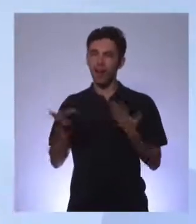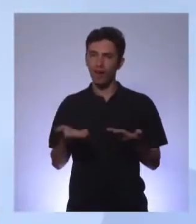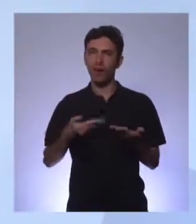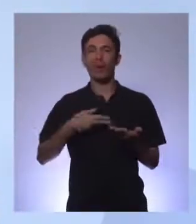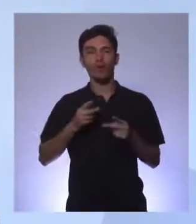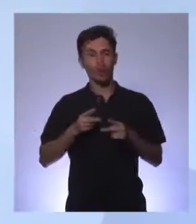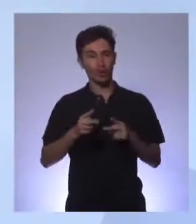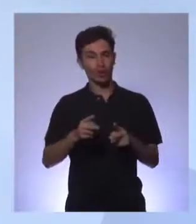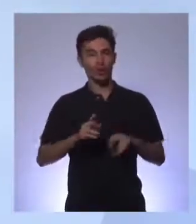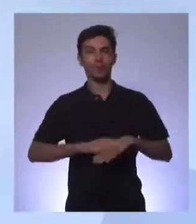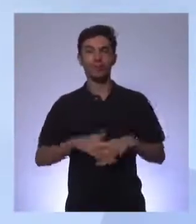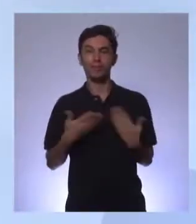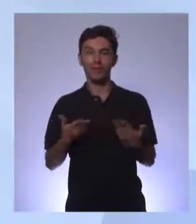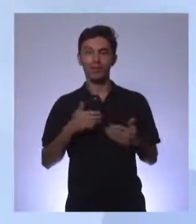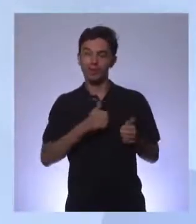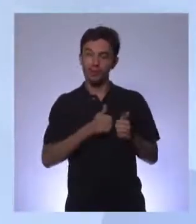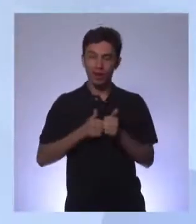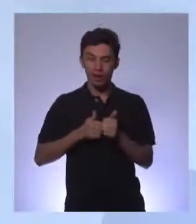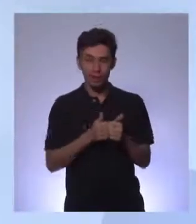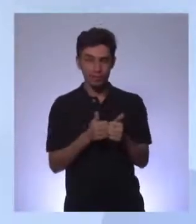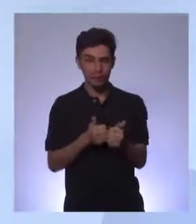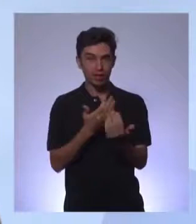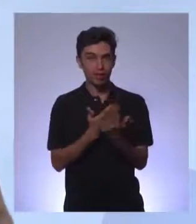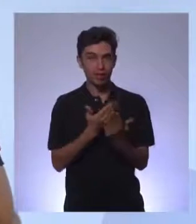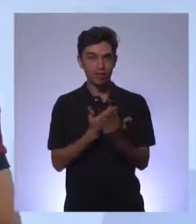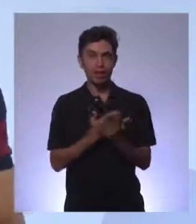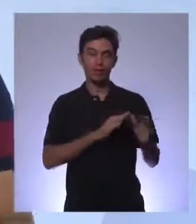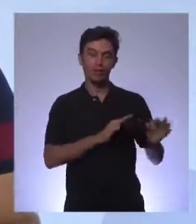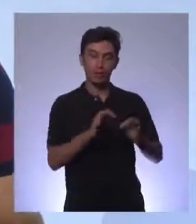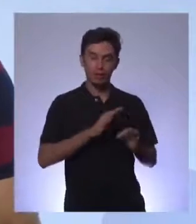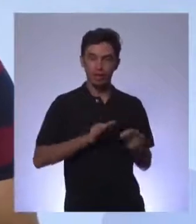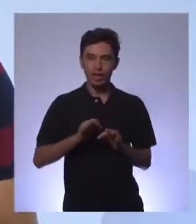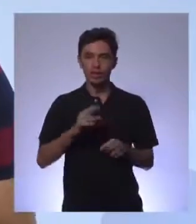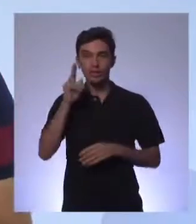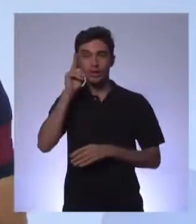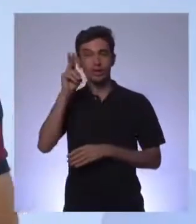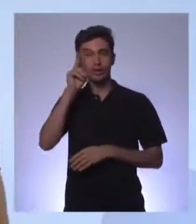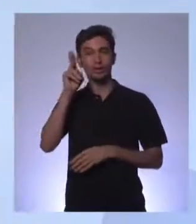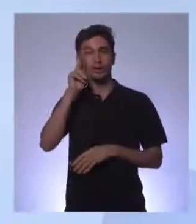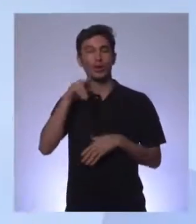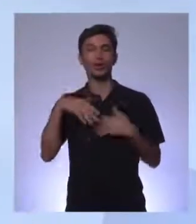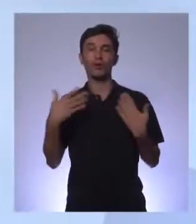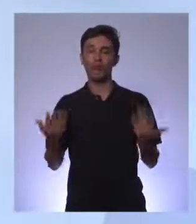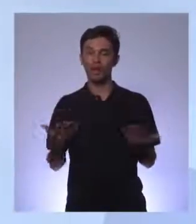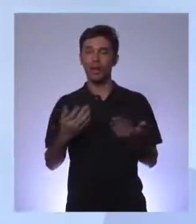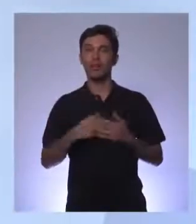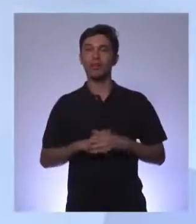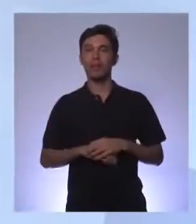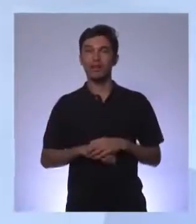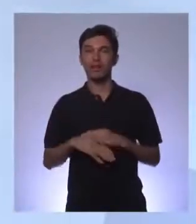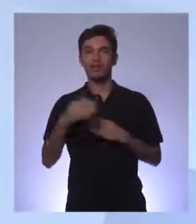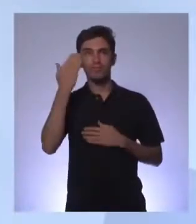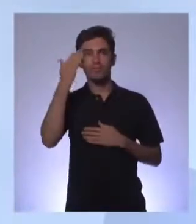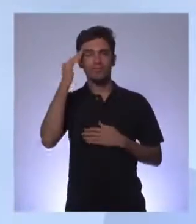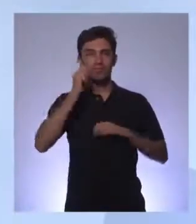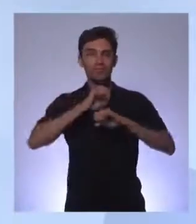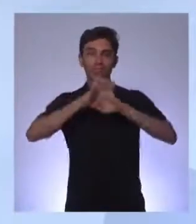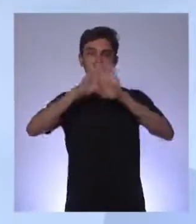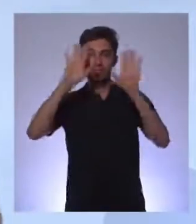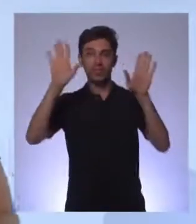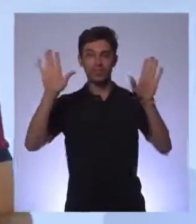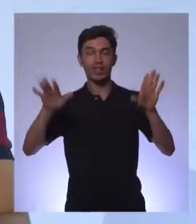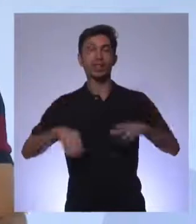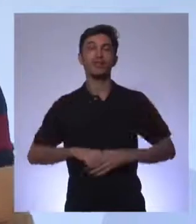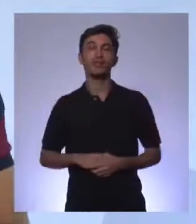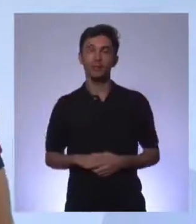vão acompanhando as aulas, os processos históricos vão se tornando mais compreensíveis. E